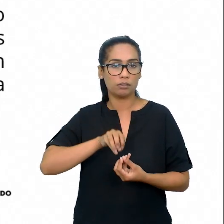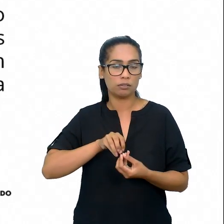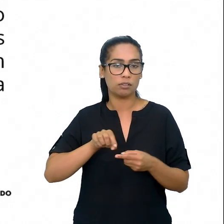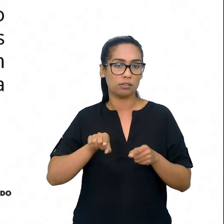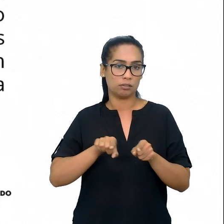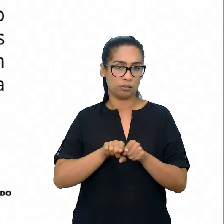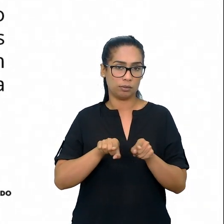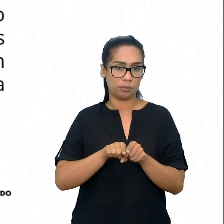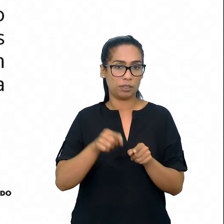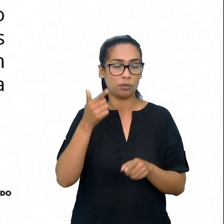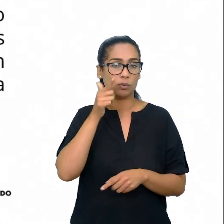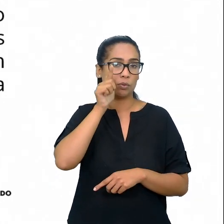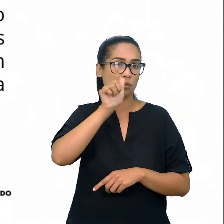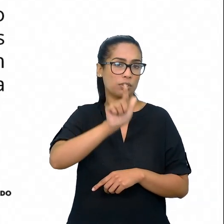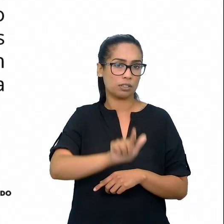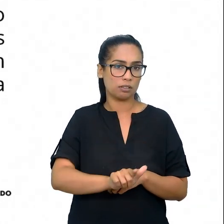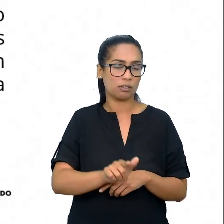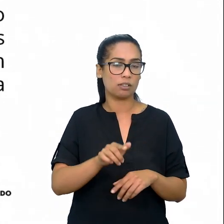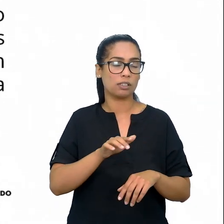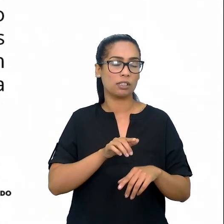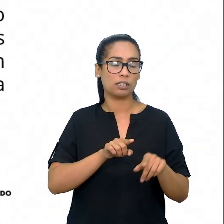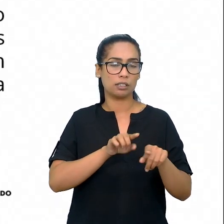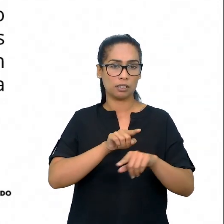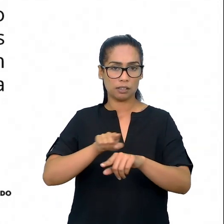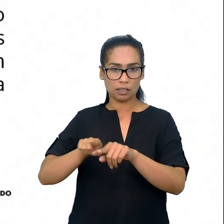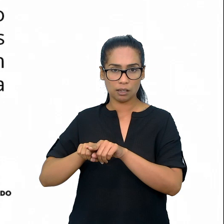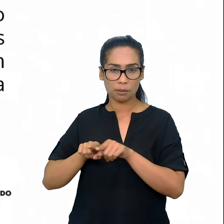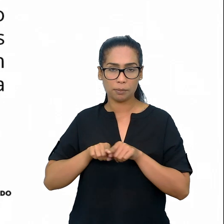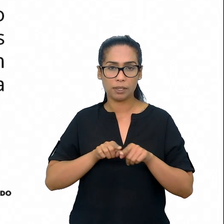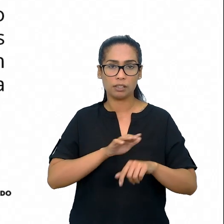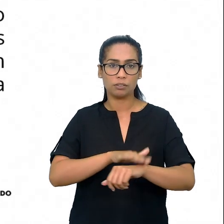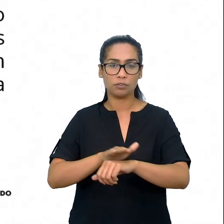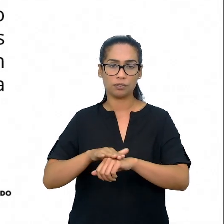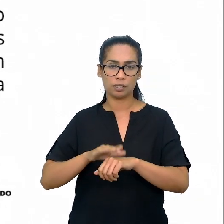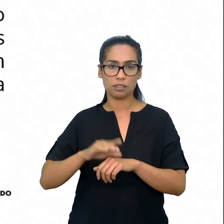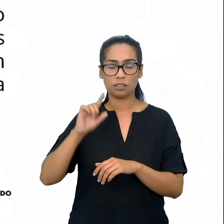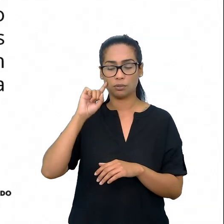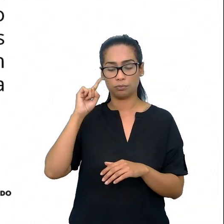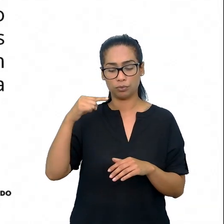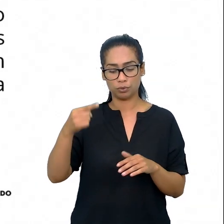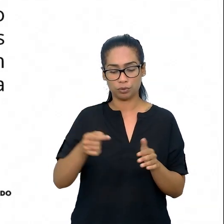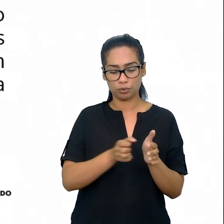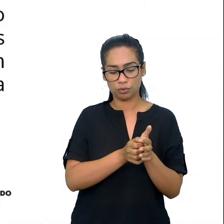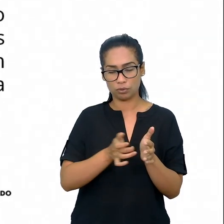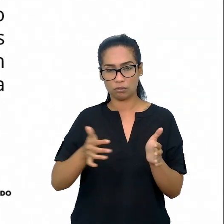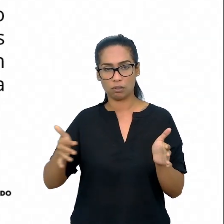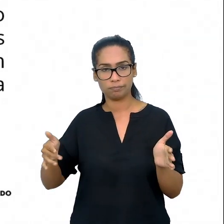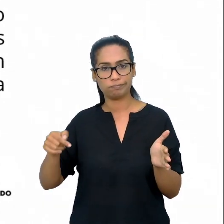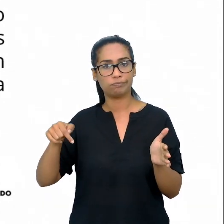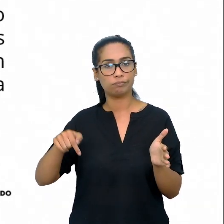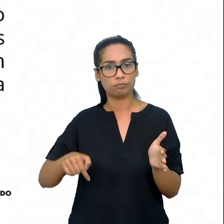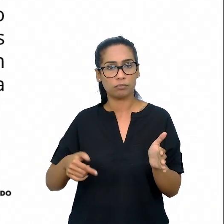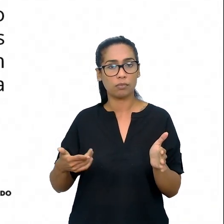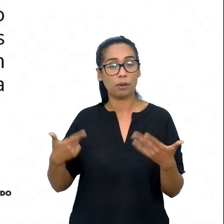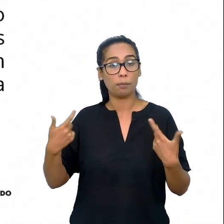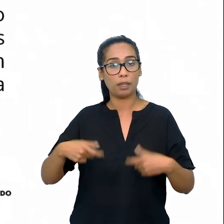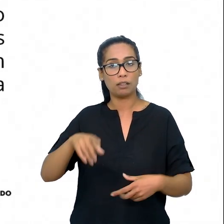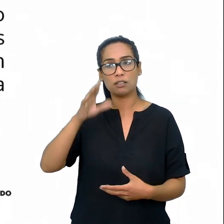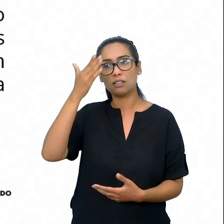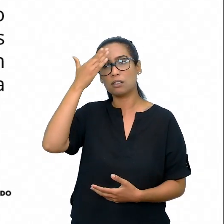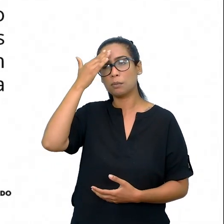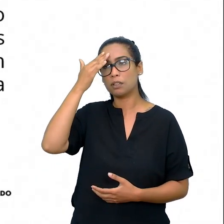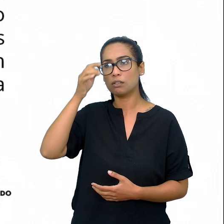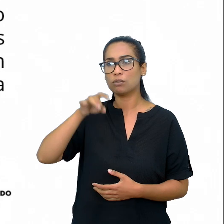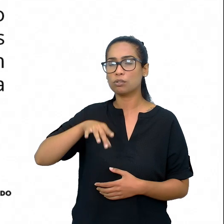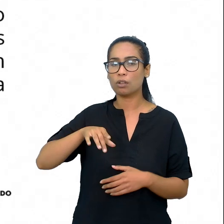fato, compreender alguma situação cotidiana, é necessário que ele não saiba, pura e